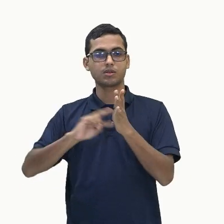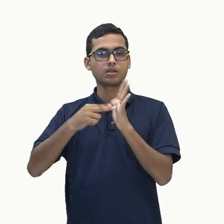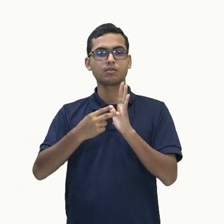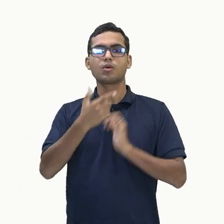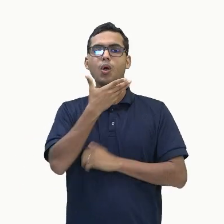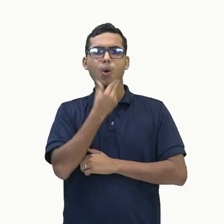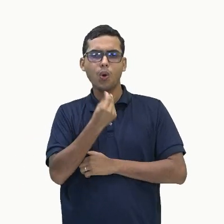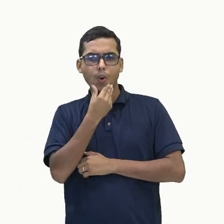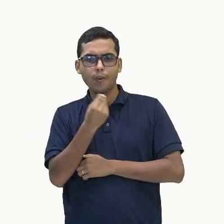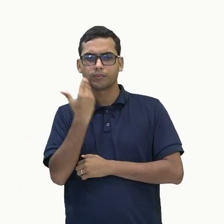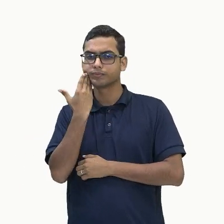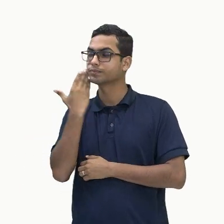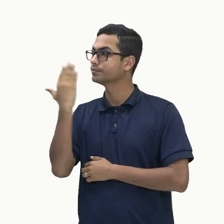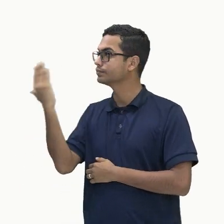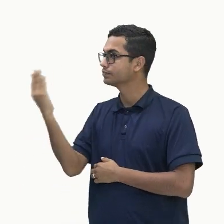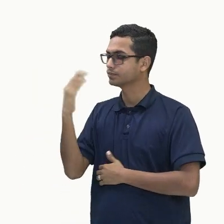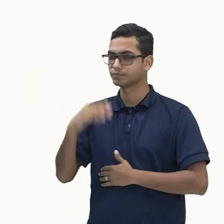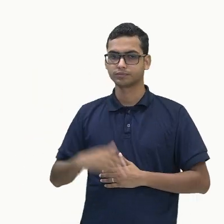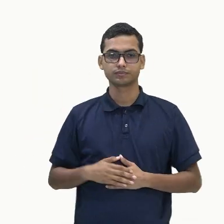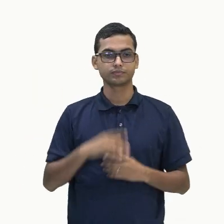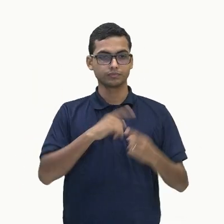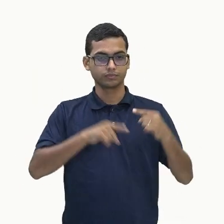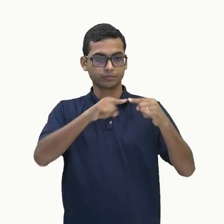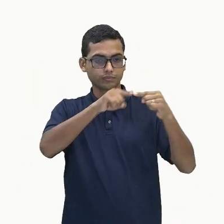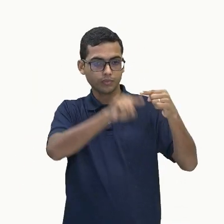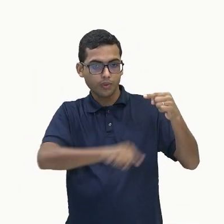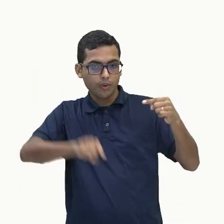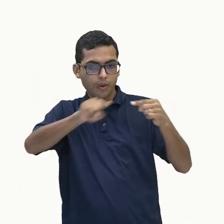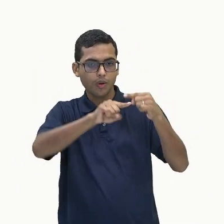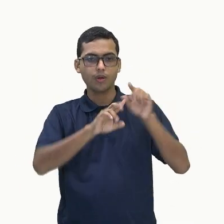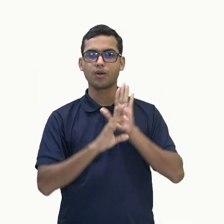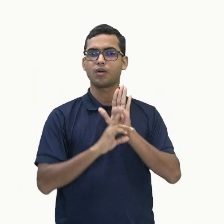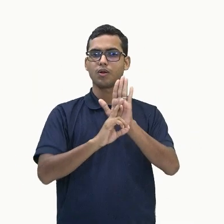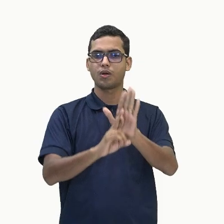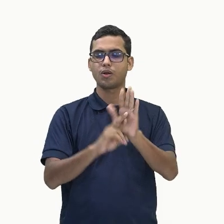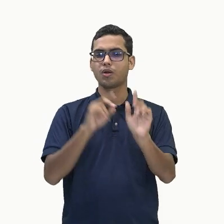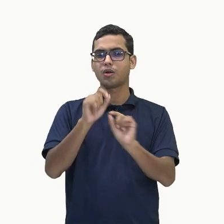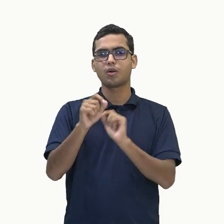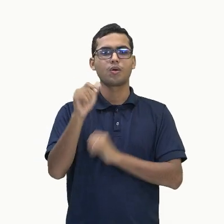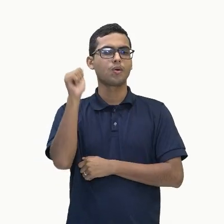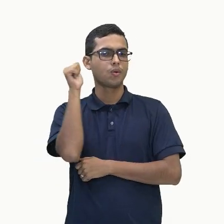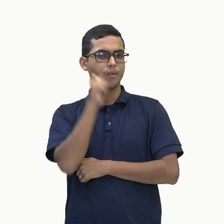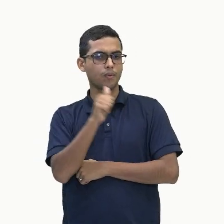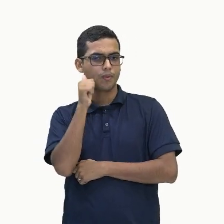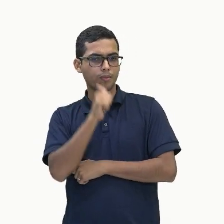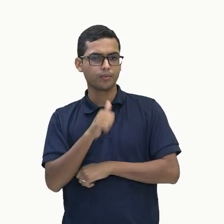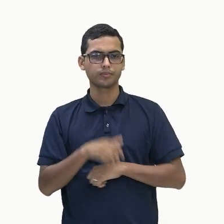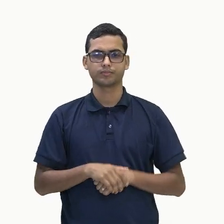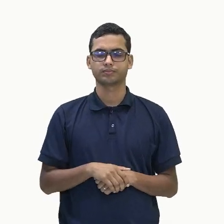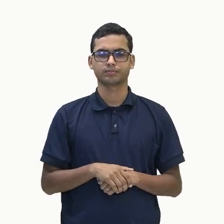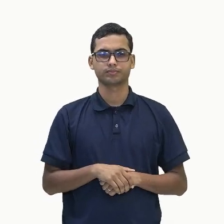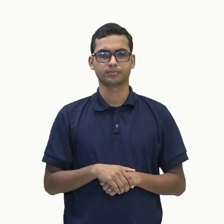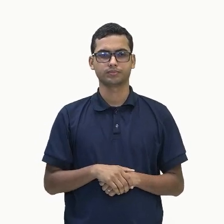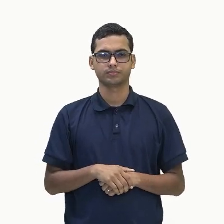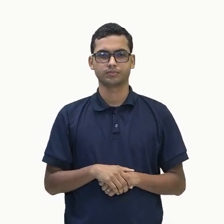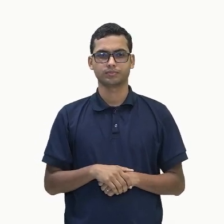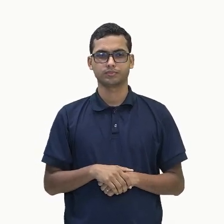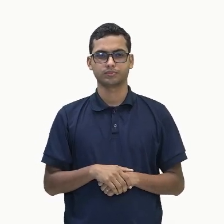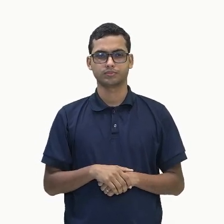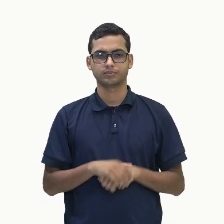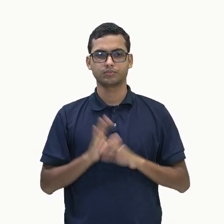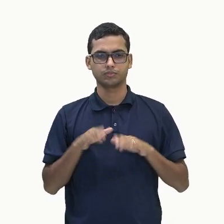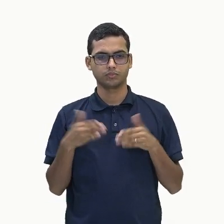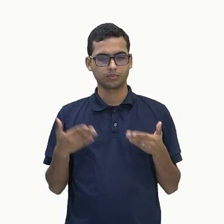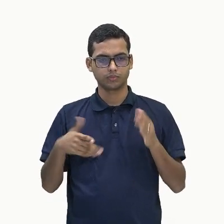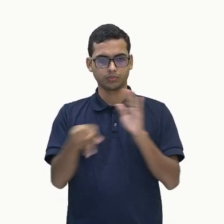sexo masculino. Já o círculo, ele vai representar indivíduos do sexo feminino. Enquanto que